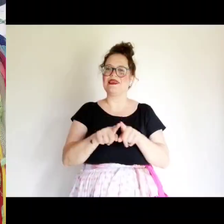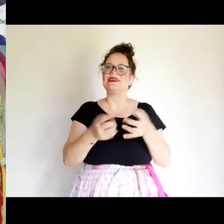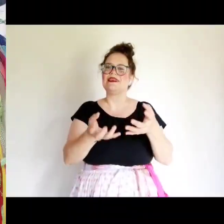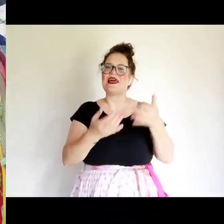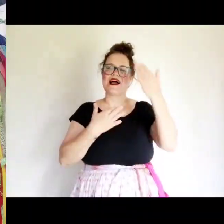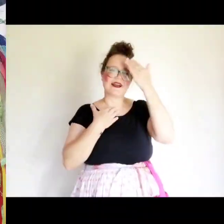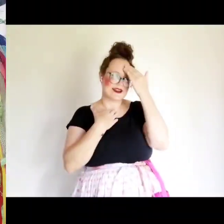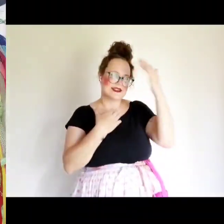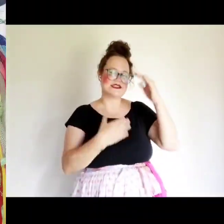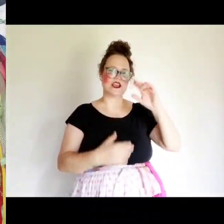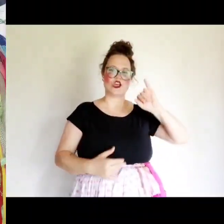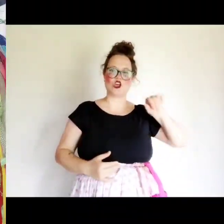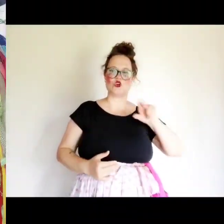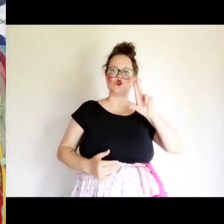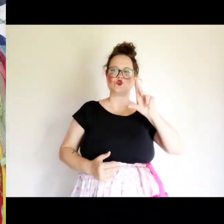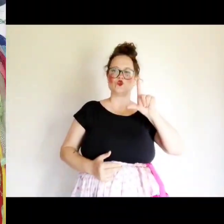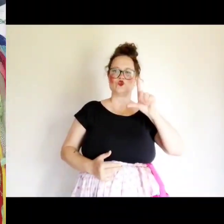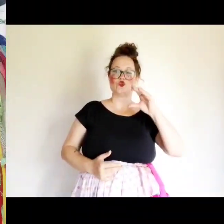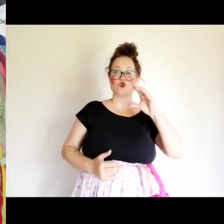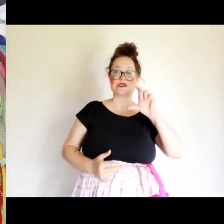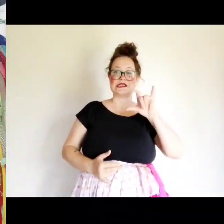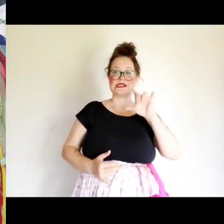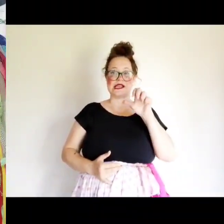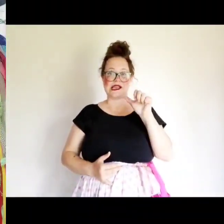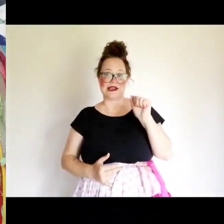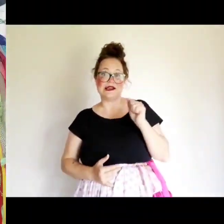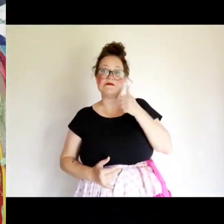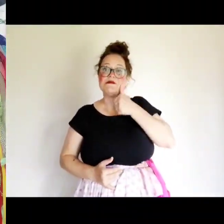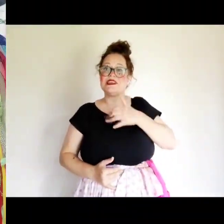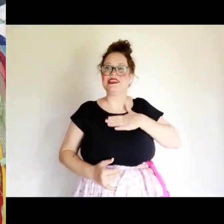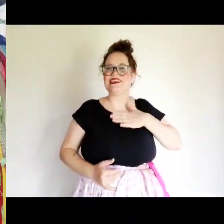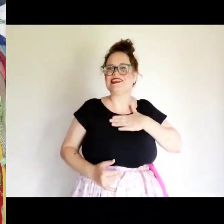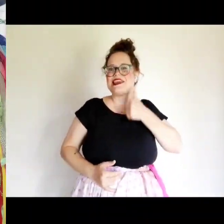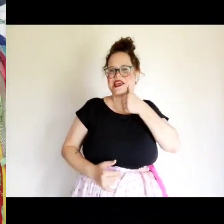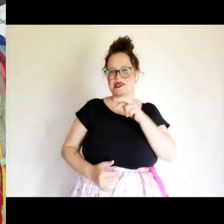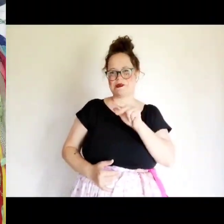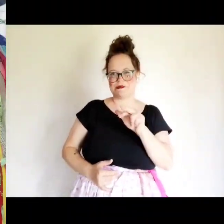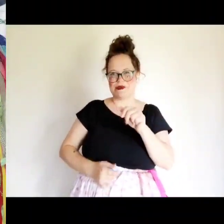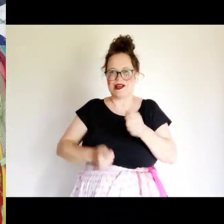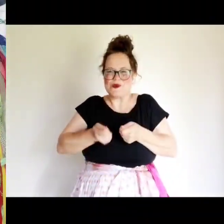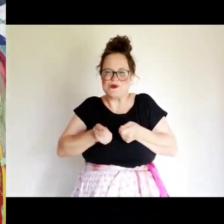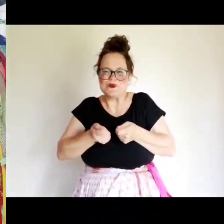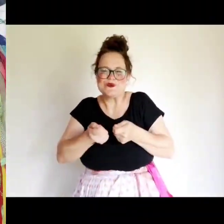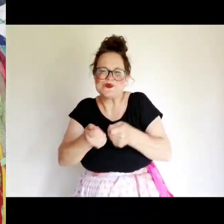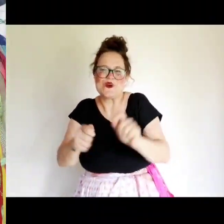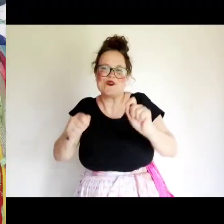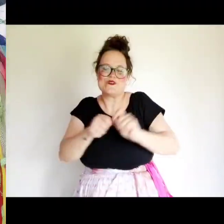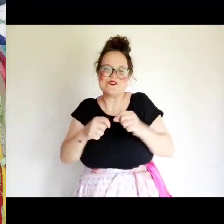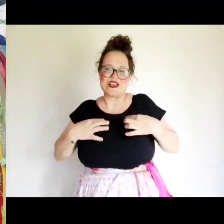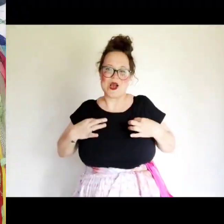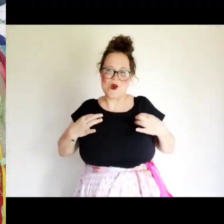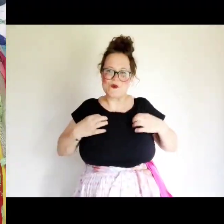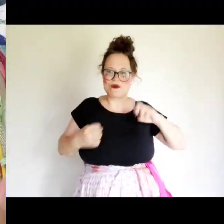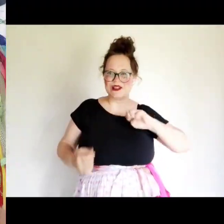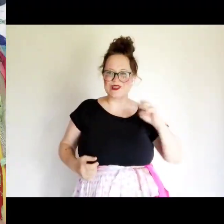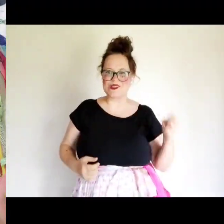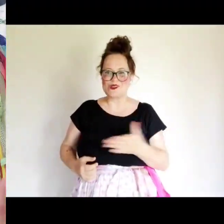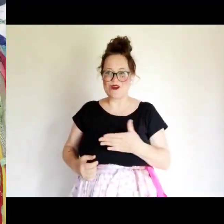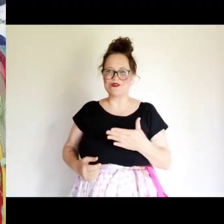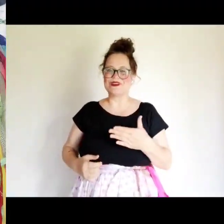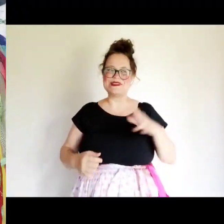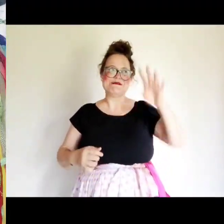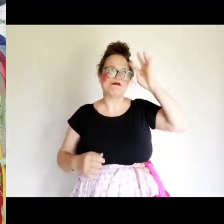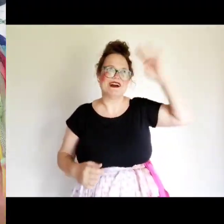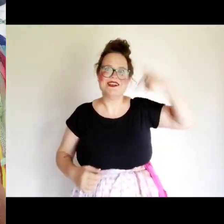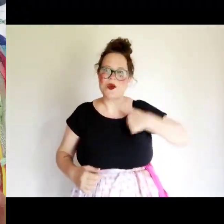a Gisélia, a minha irmã costureira, que topou fazer os figurinos novos da Humília. Imagina, eu